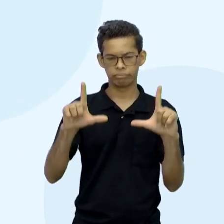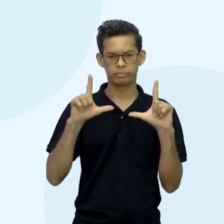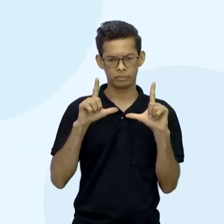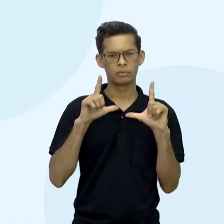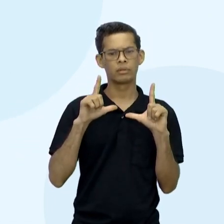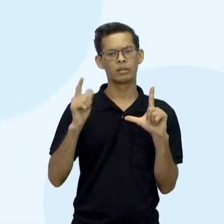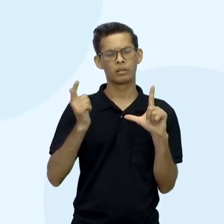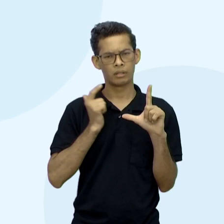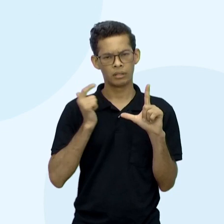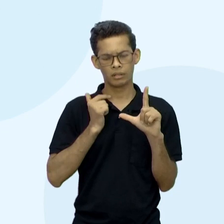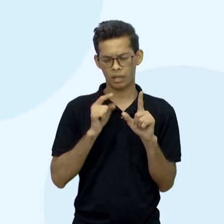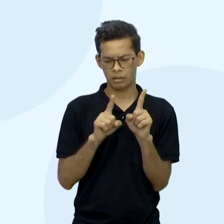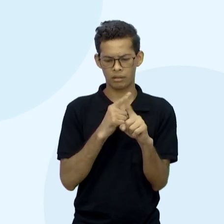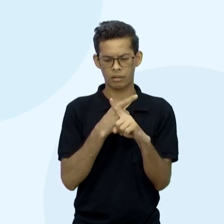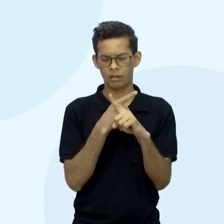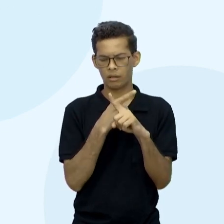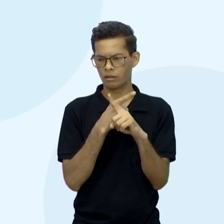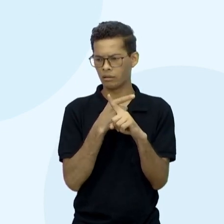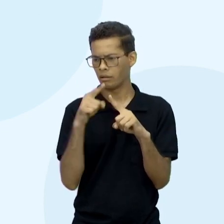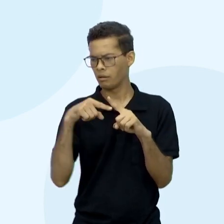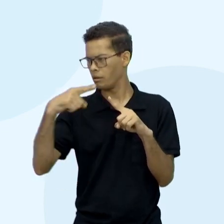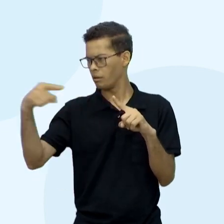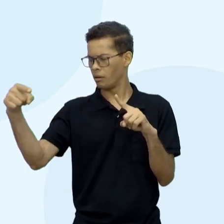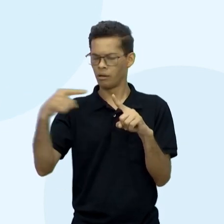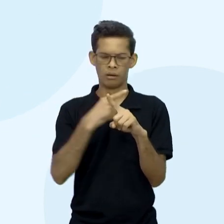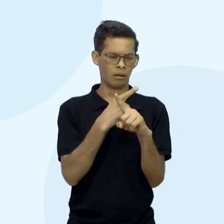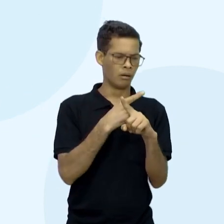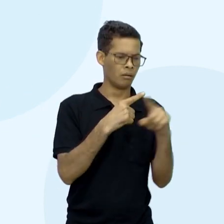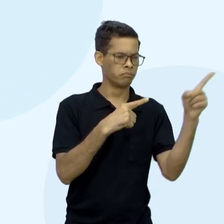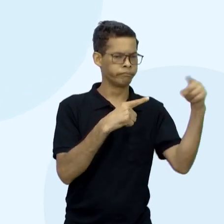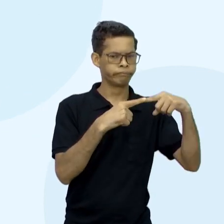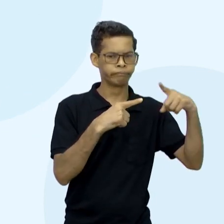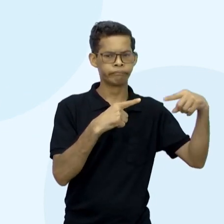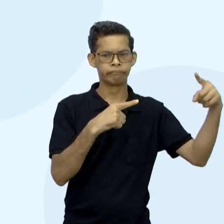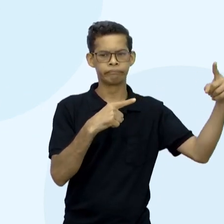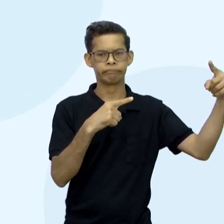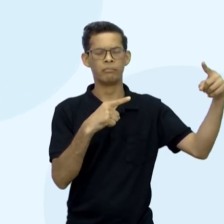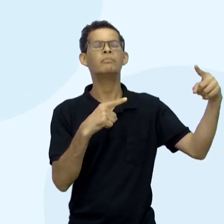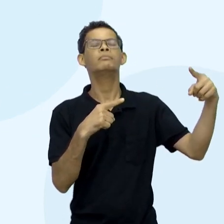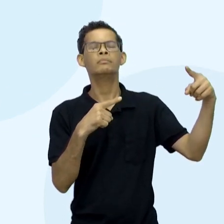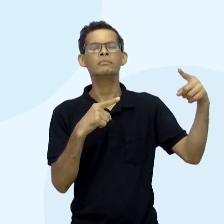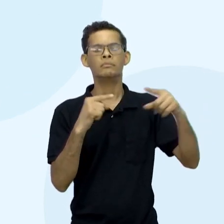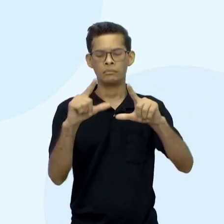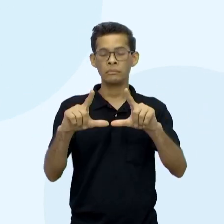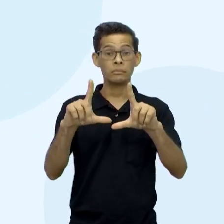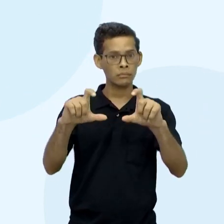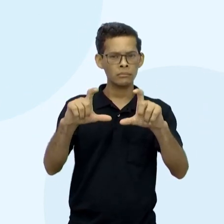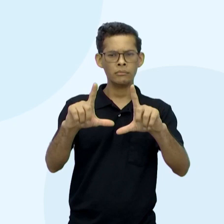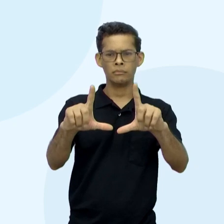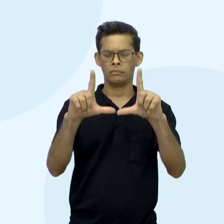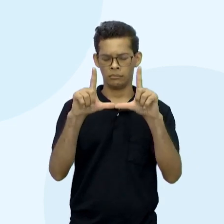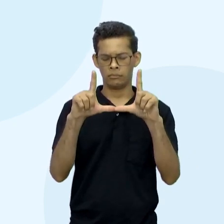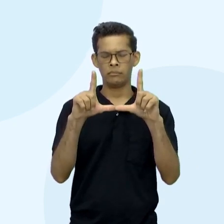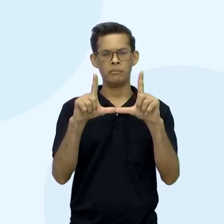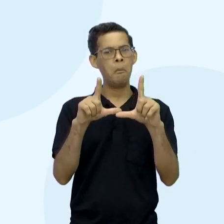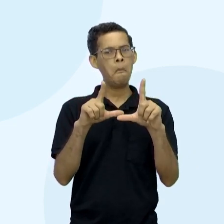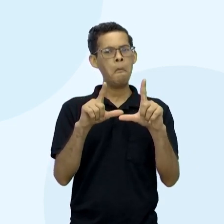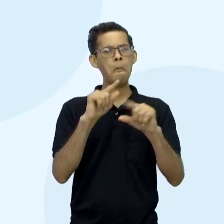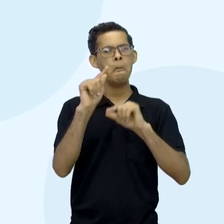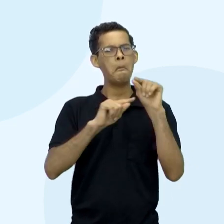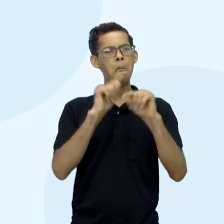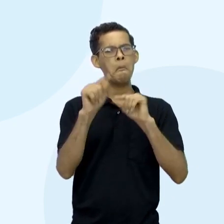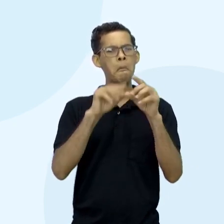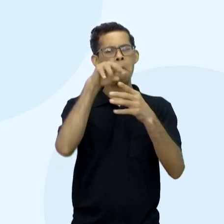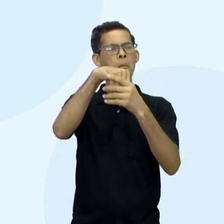aí gera um sinal, gera uma imagem, e aí a imagem tem uma interpretação da imagem, que quer dizer, o que tem ali? É